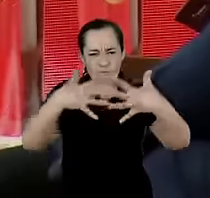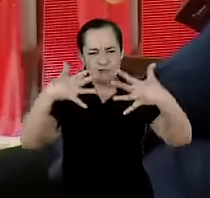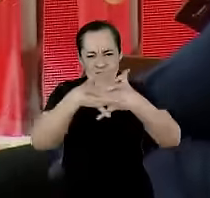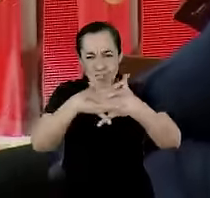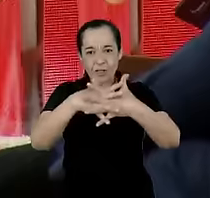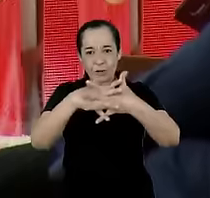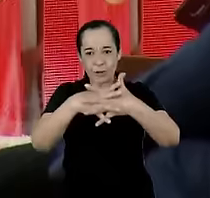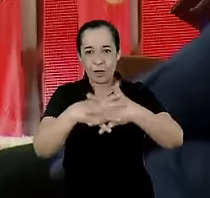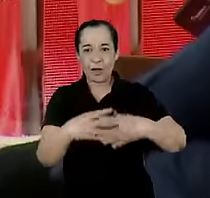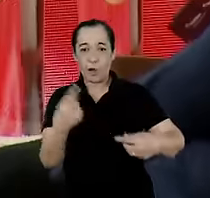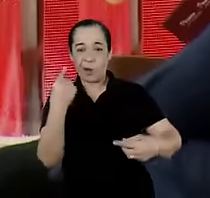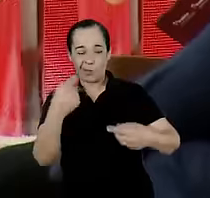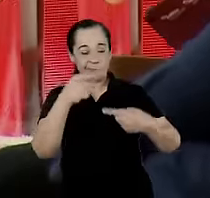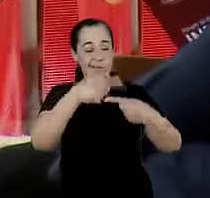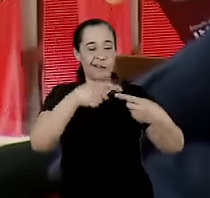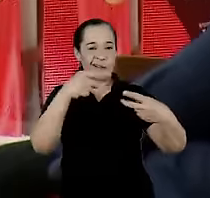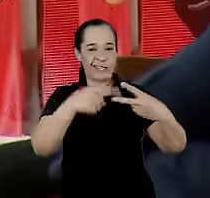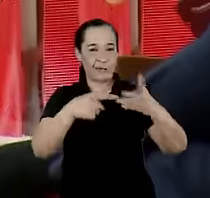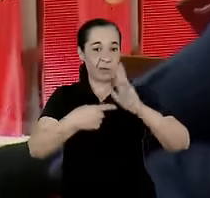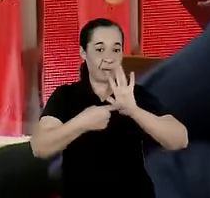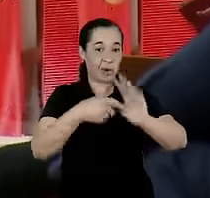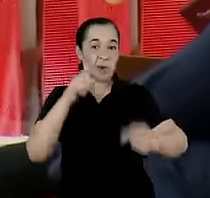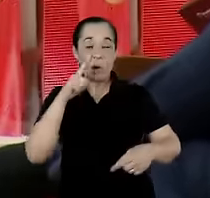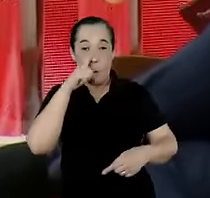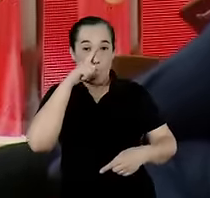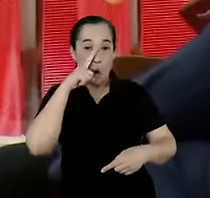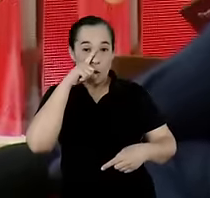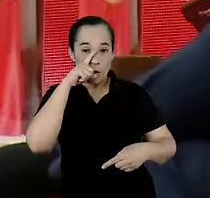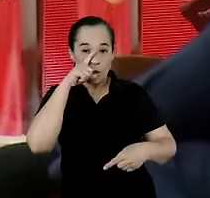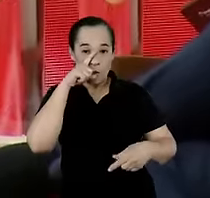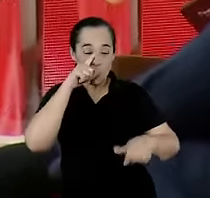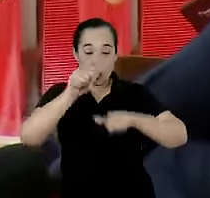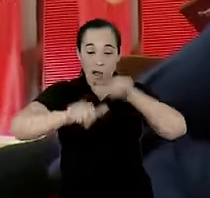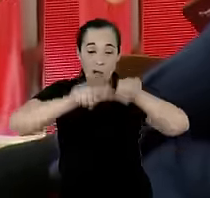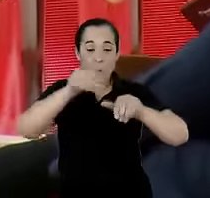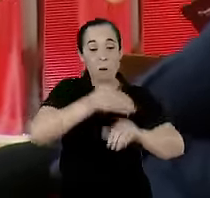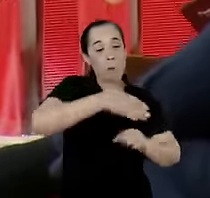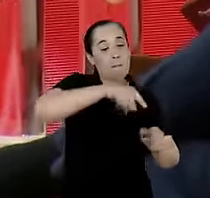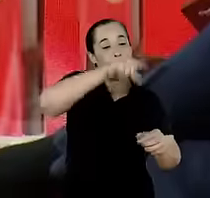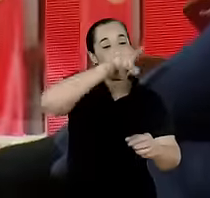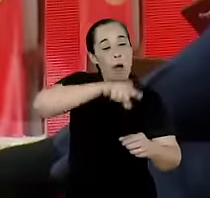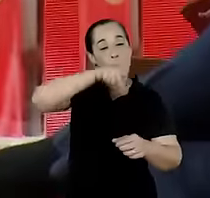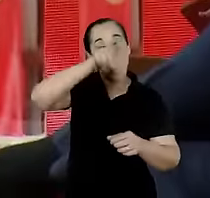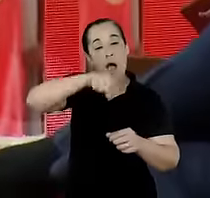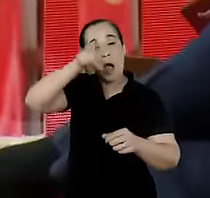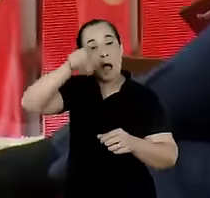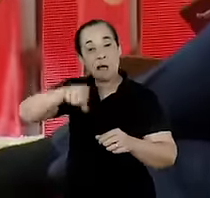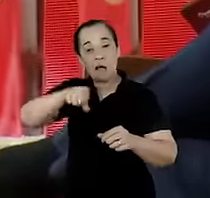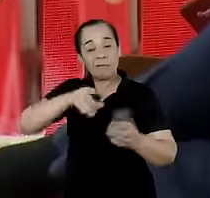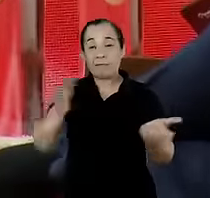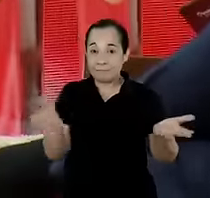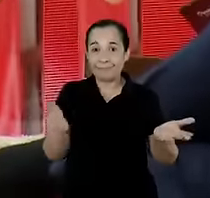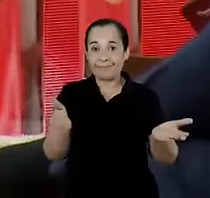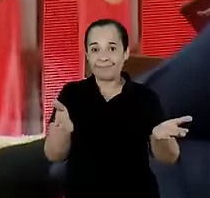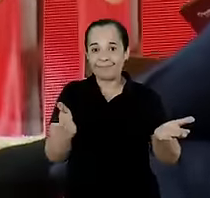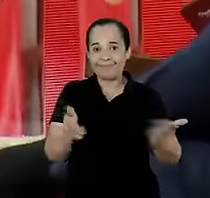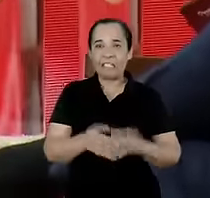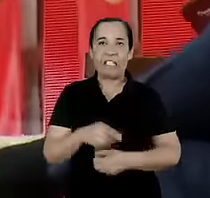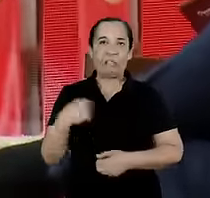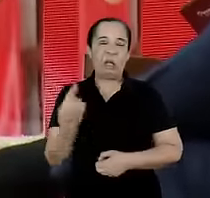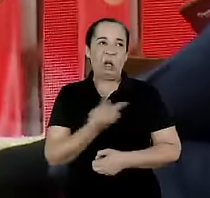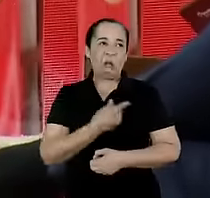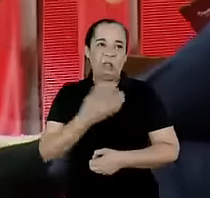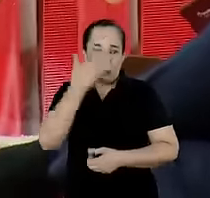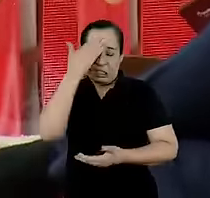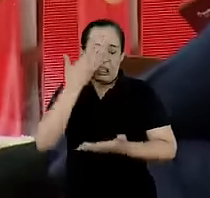dos fatores que representam o balanço de risco esse desloca eh a gente achou que era tão irrelevante que não valia a pena falar sobre